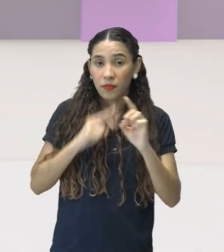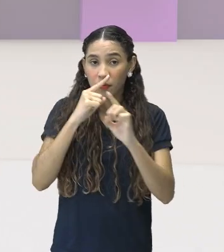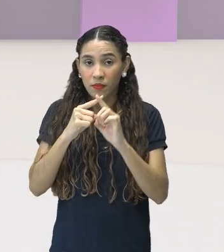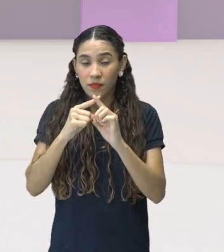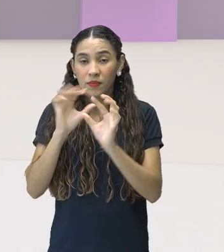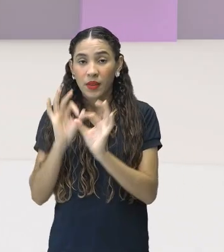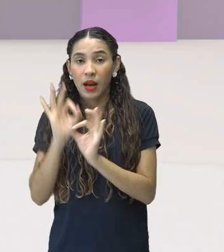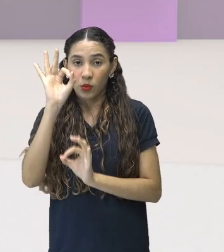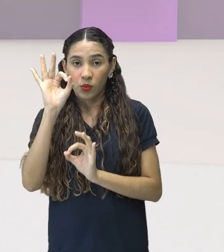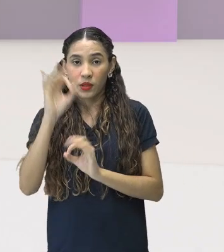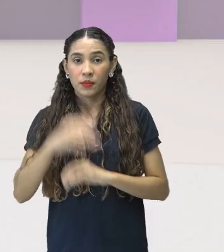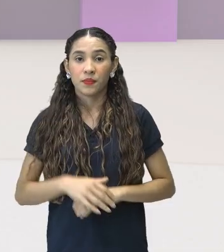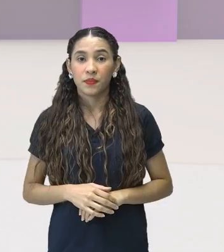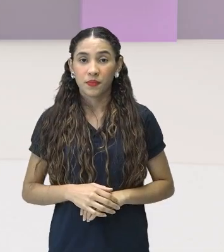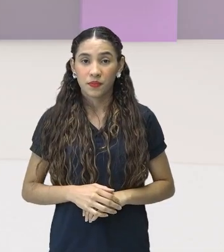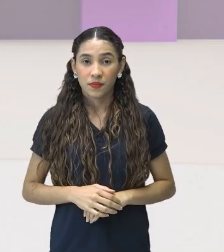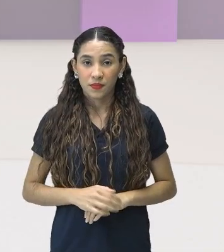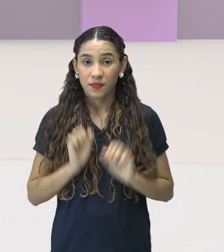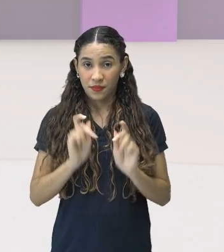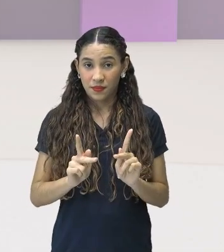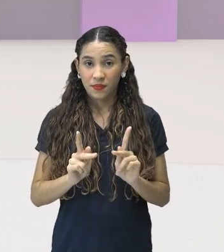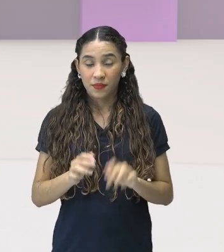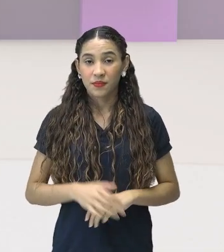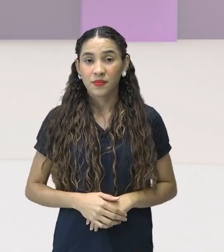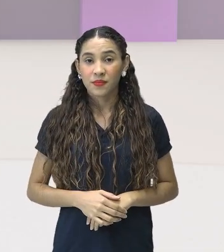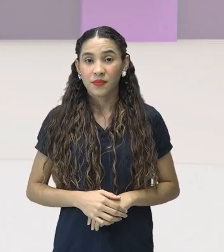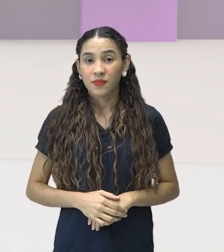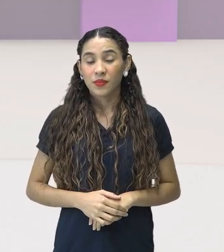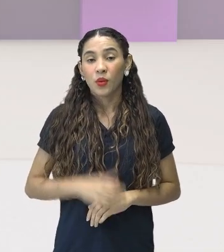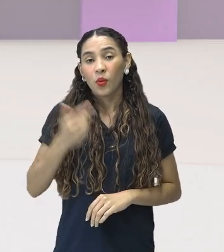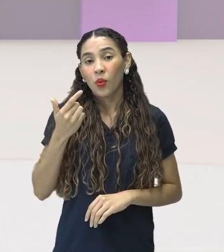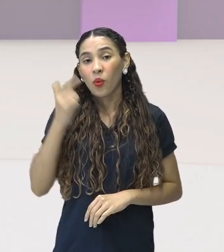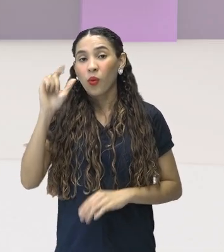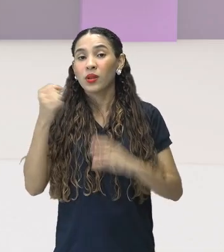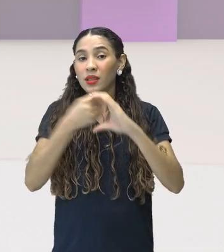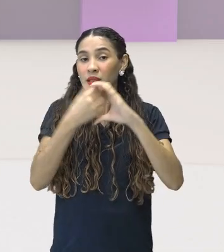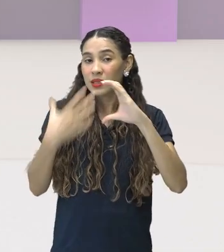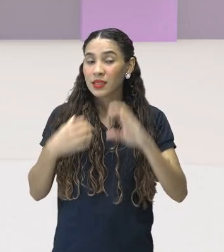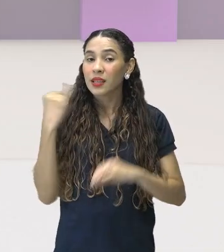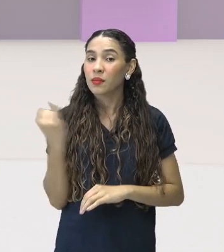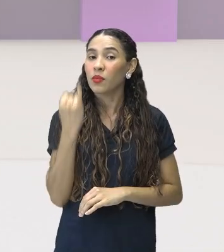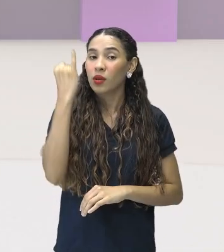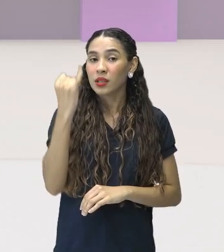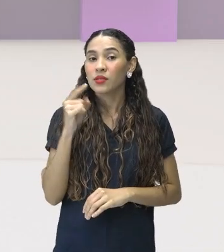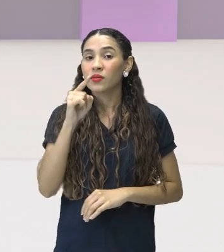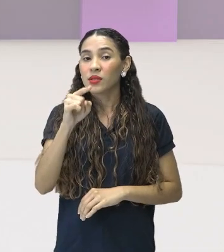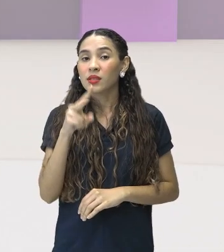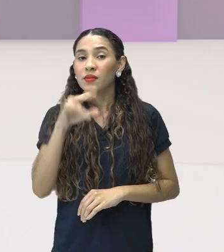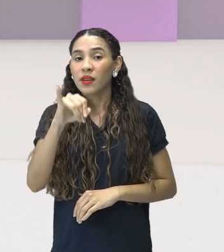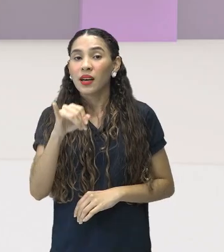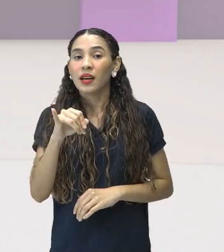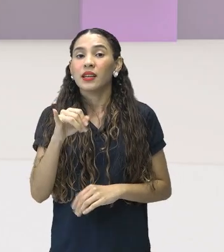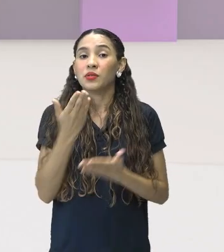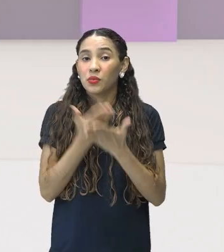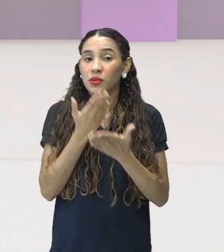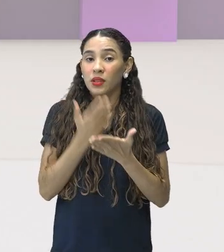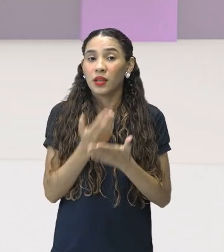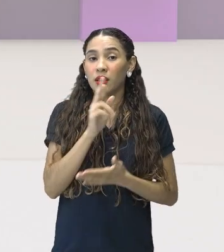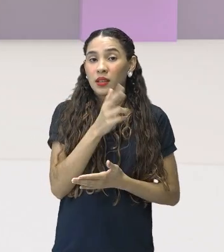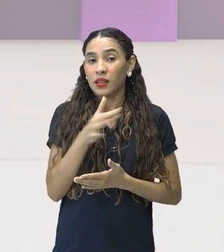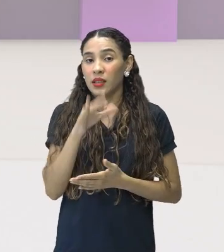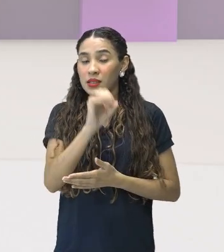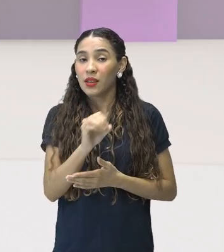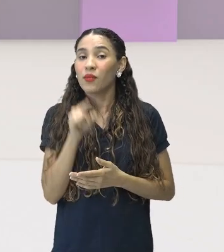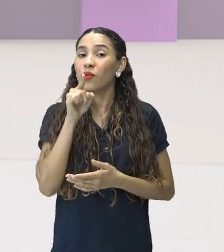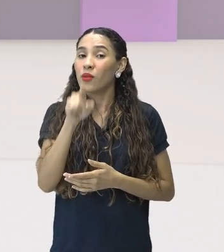sua altura, ok? Outro ponto muito importante quando você trabalha com razão,